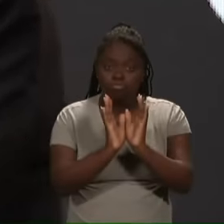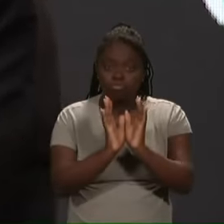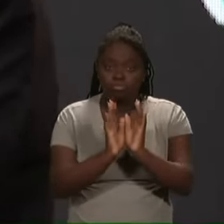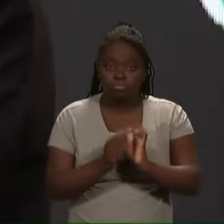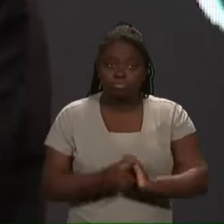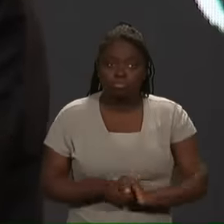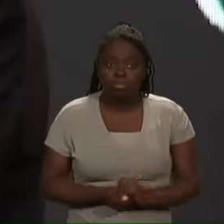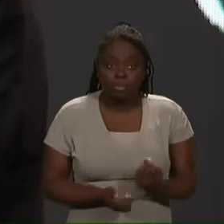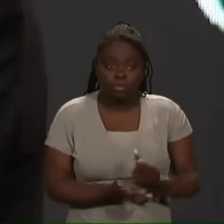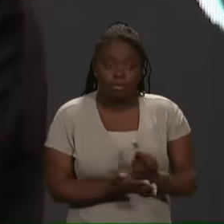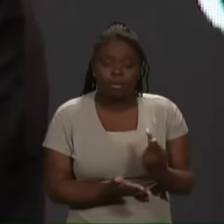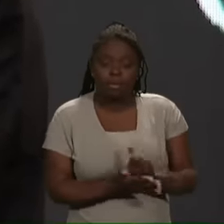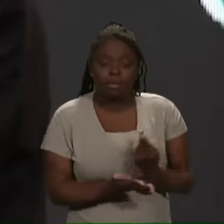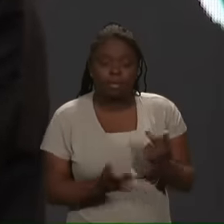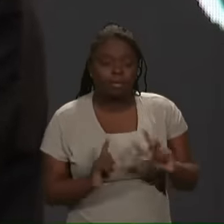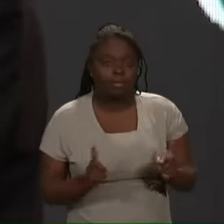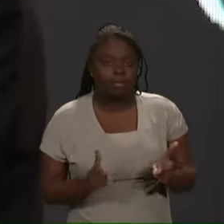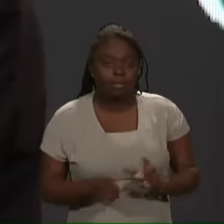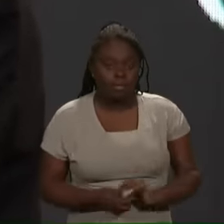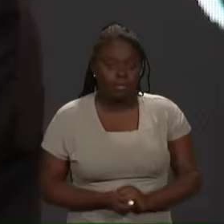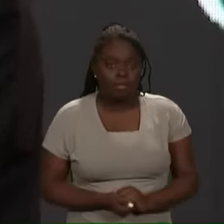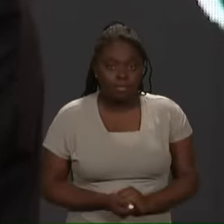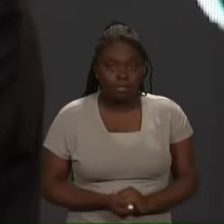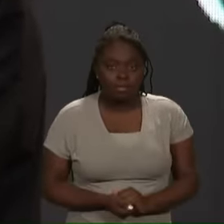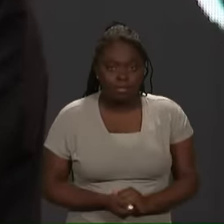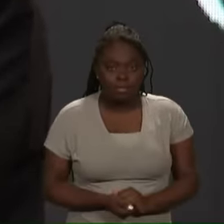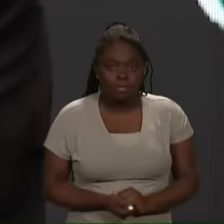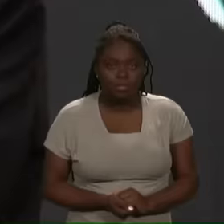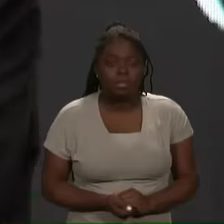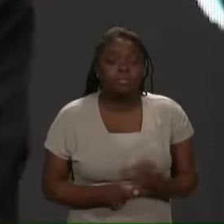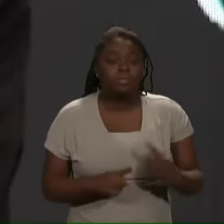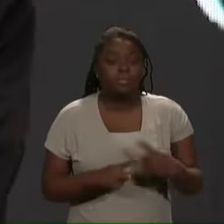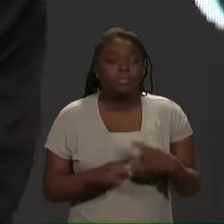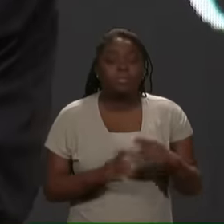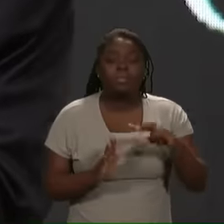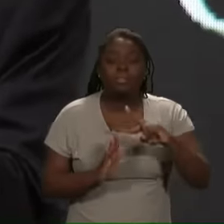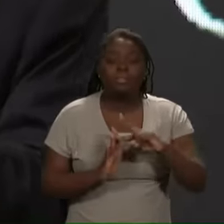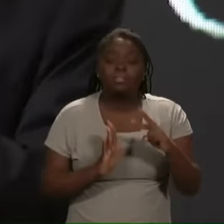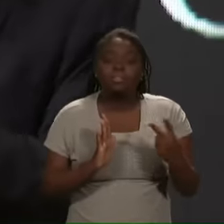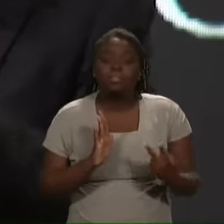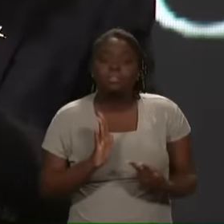indignamente. Mas tomar da ceia indignamente significa